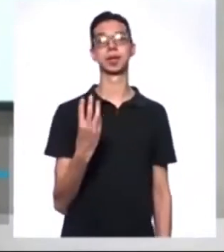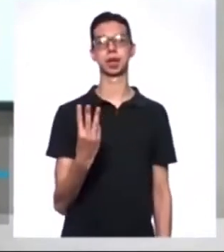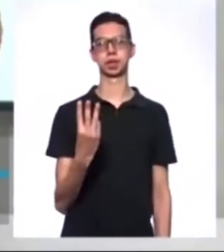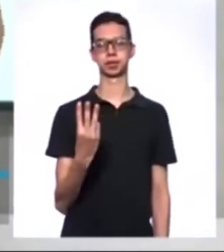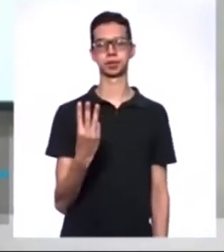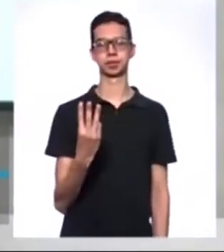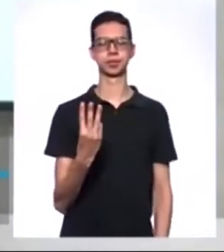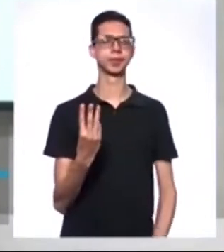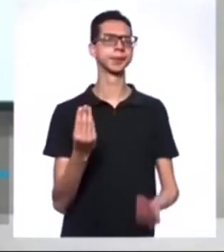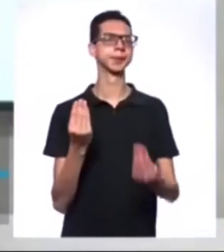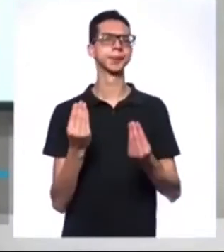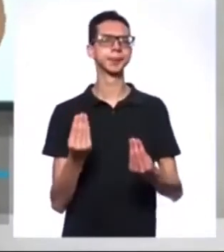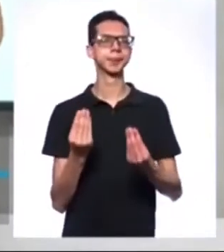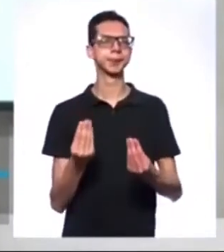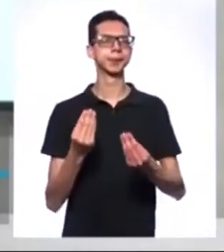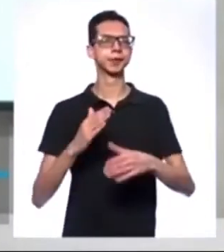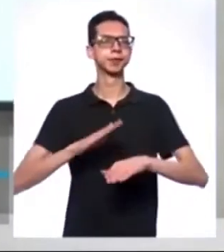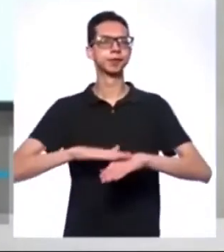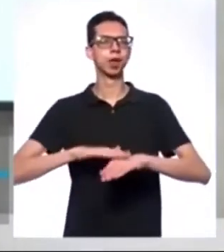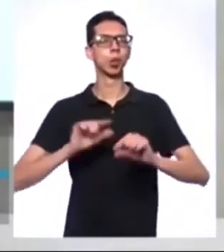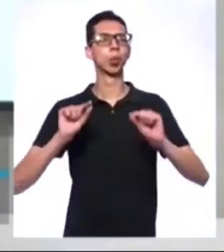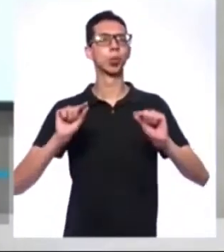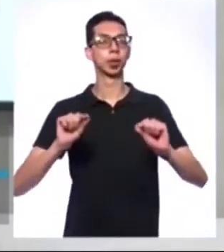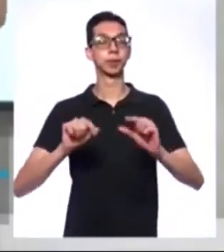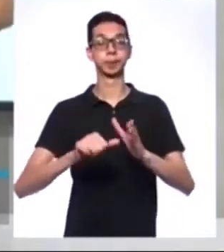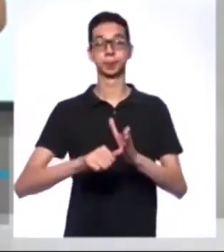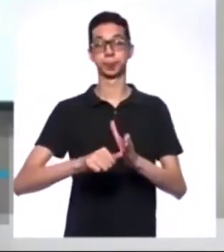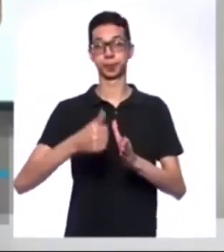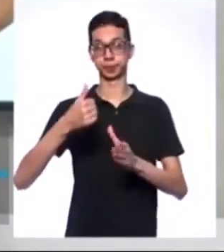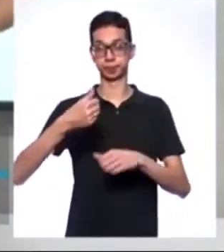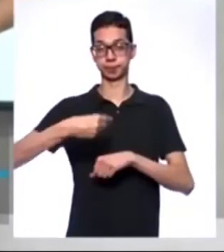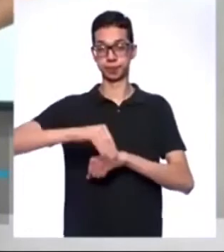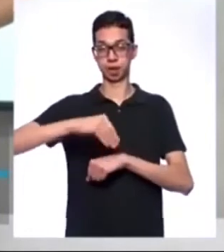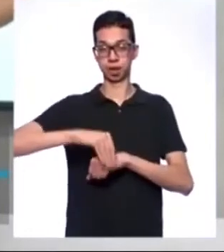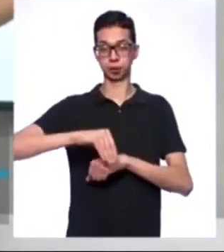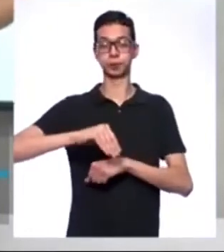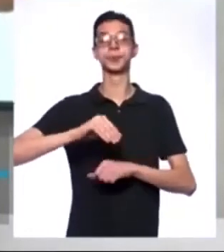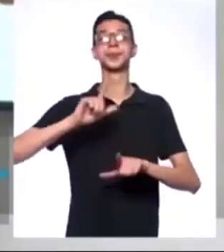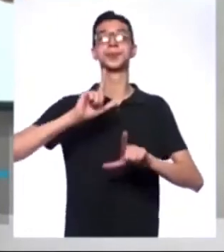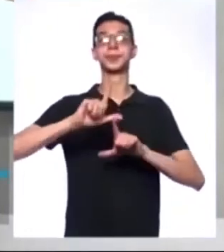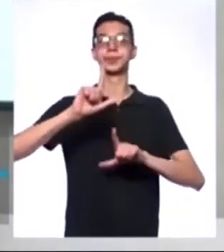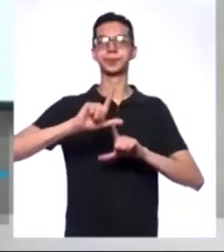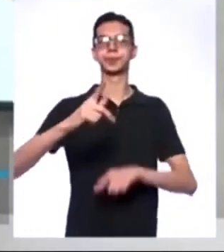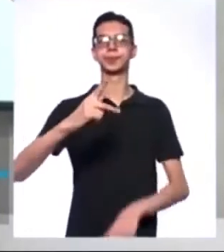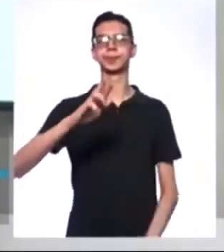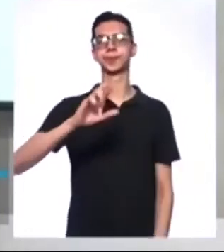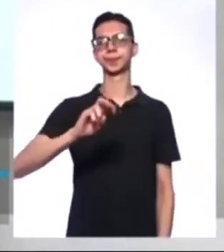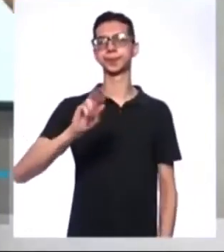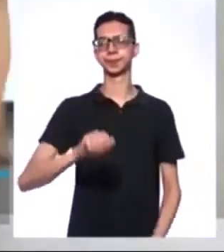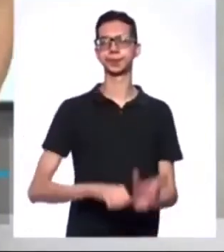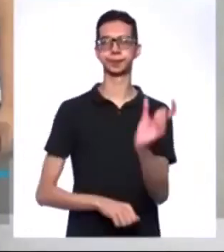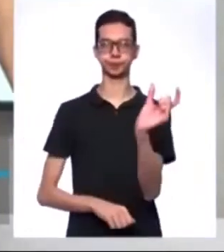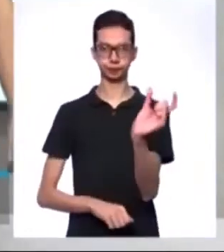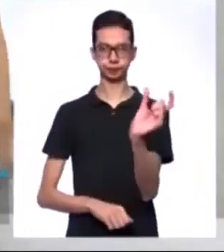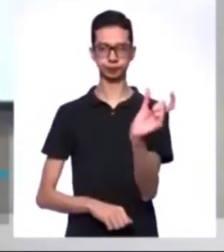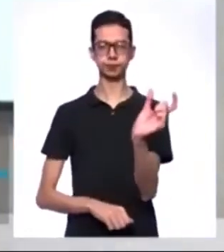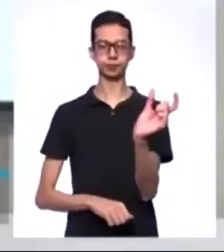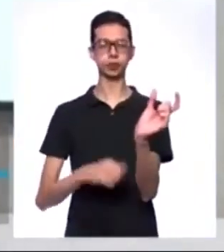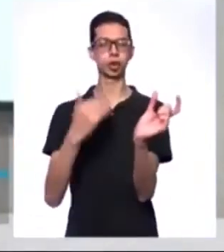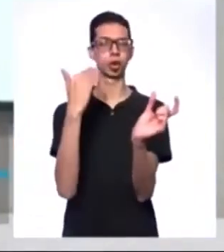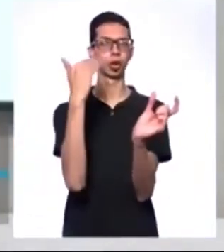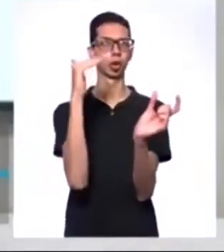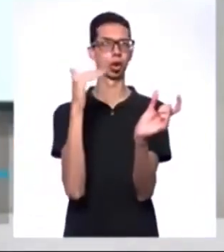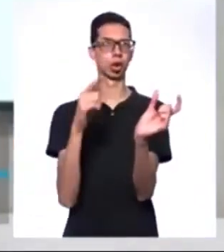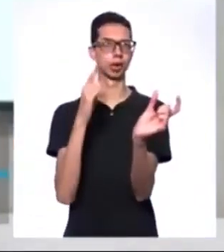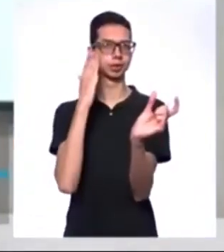E aí que que a gente faz primeiro passo você vai colocar as letras da palavra prova em ordem alfabética né